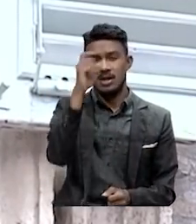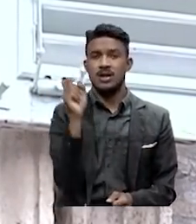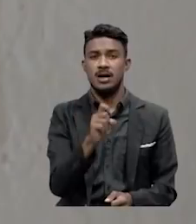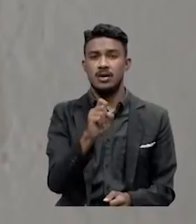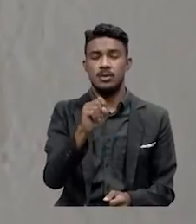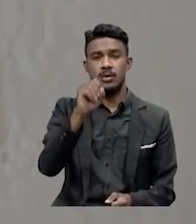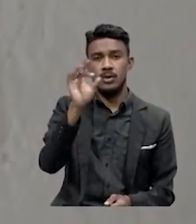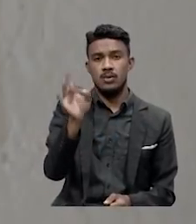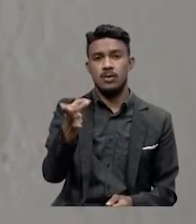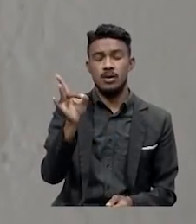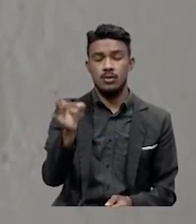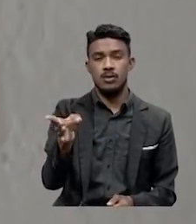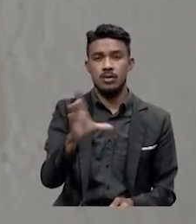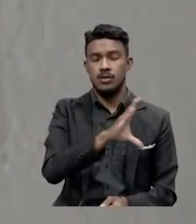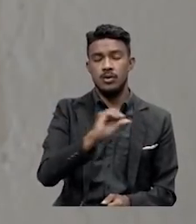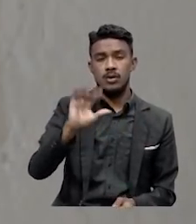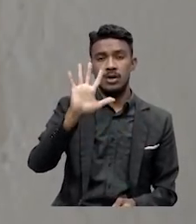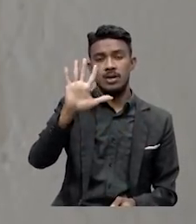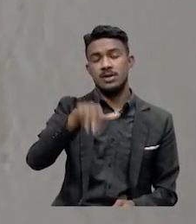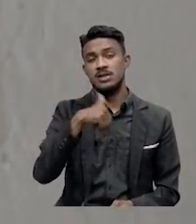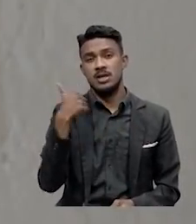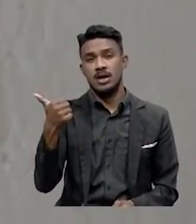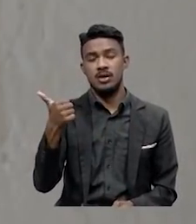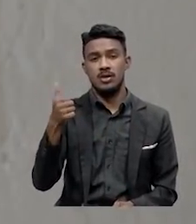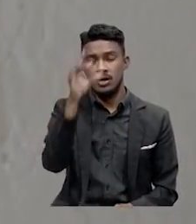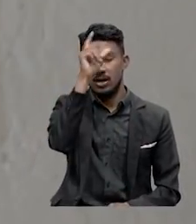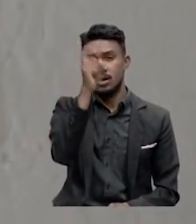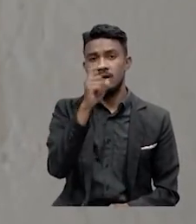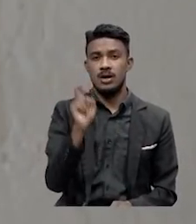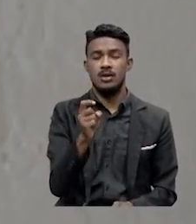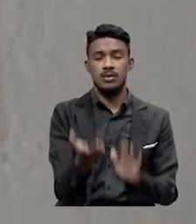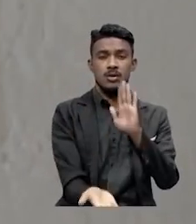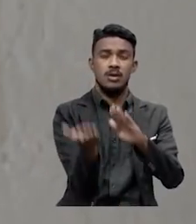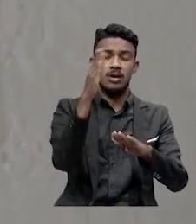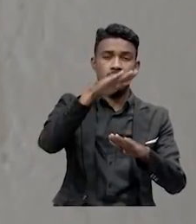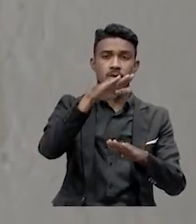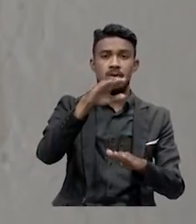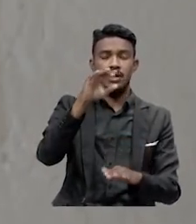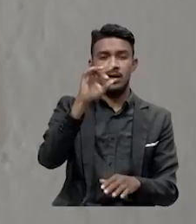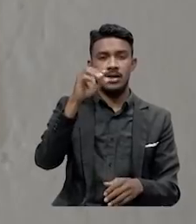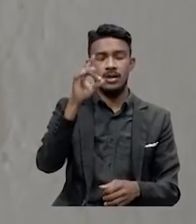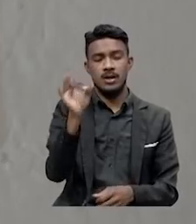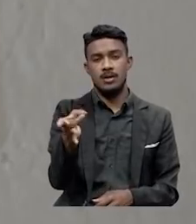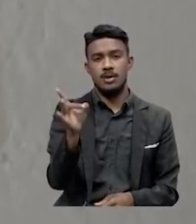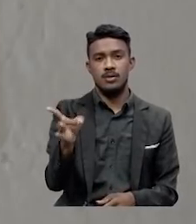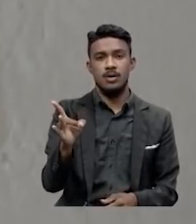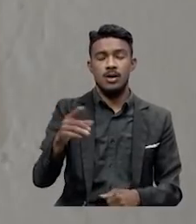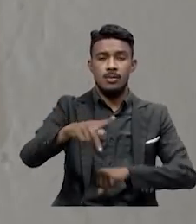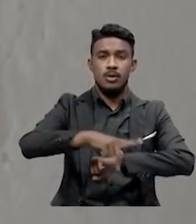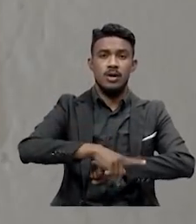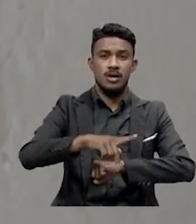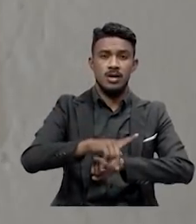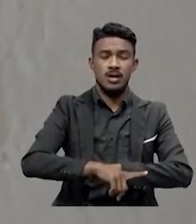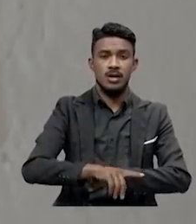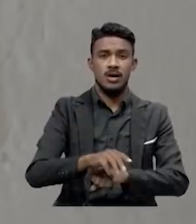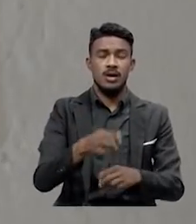nulu, enquanto na lima seluk idade liu ona tinang ualu nulu. Tuir politika sistema vida uma